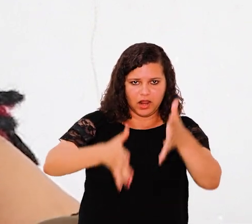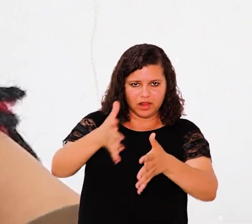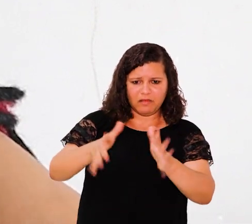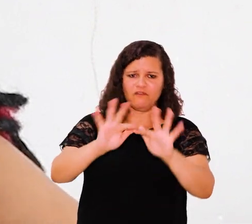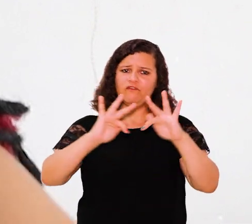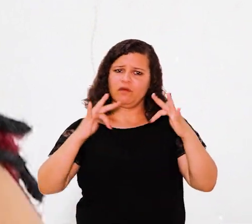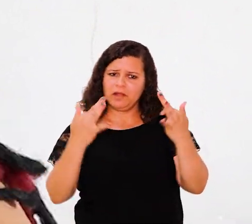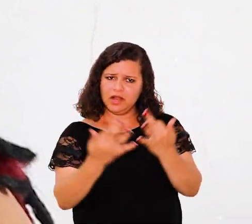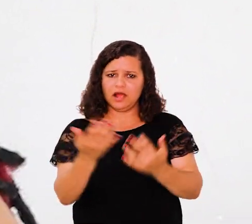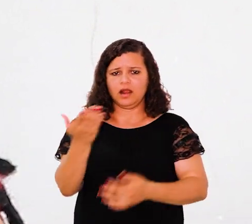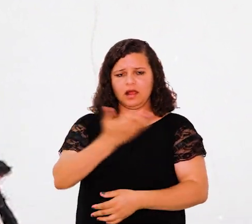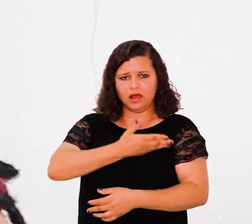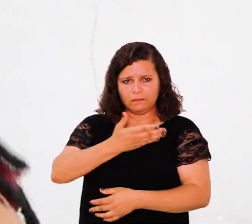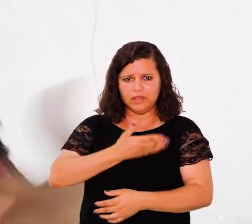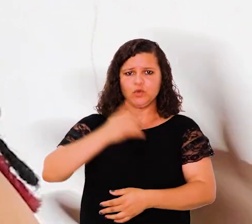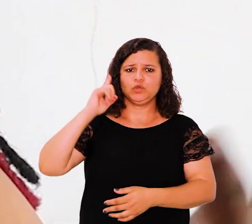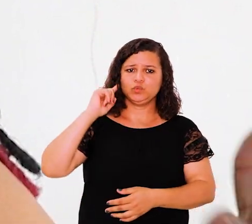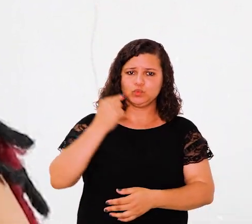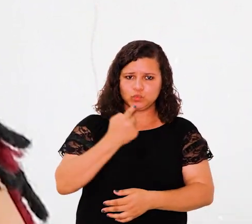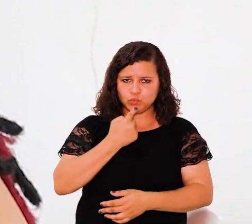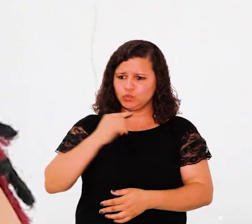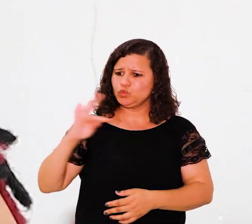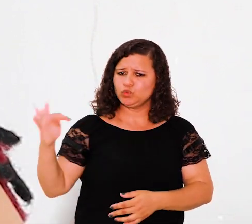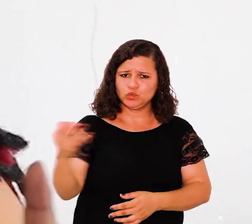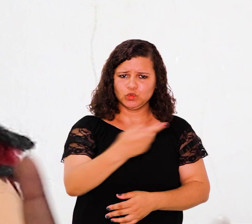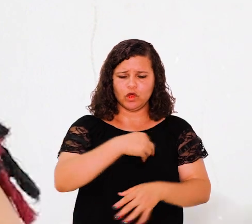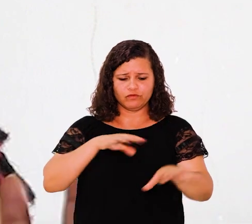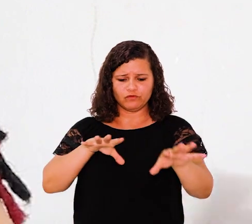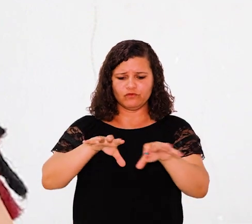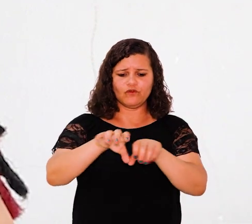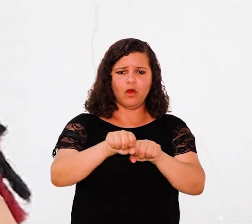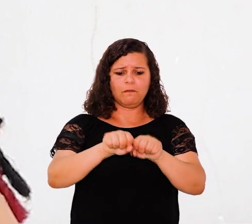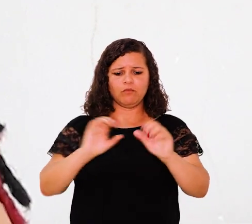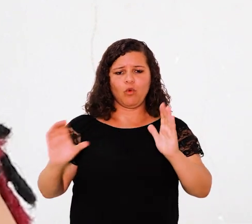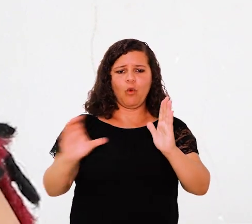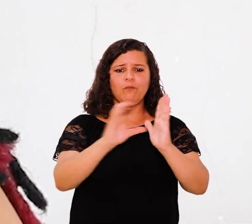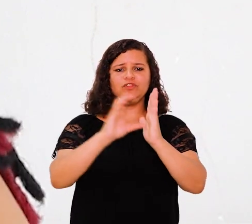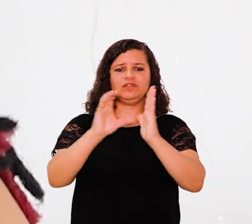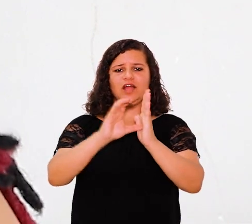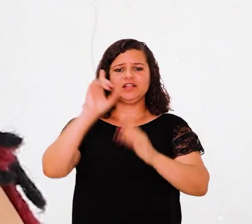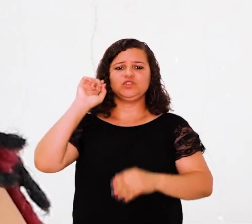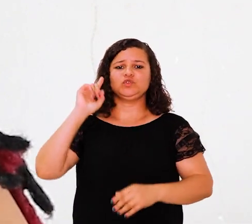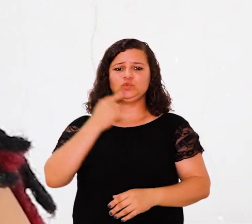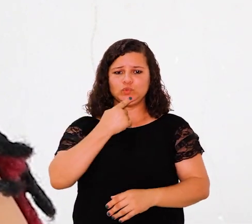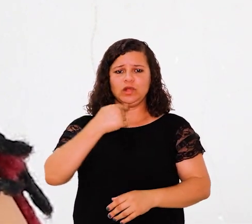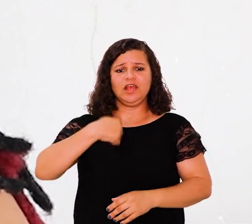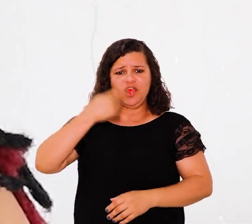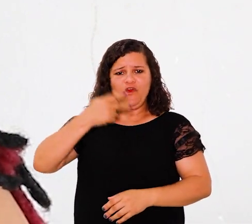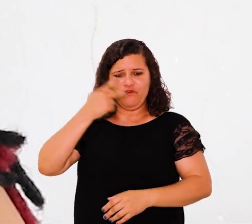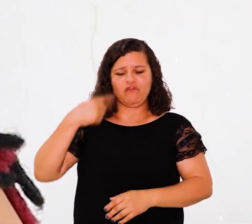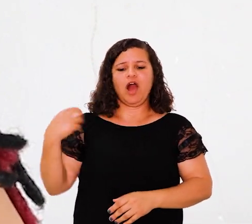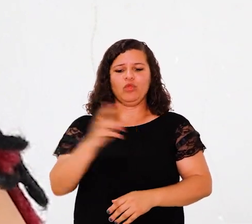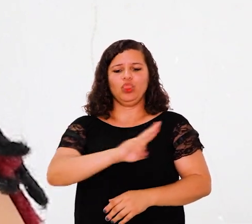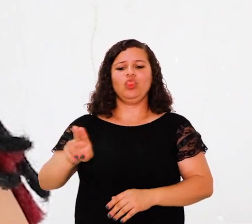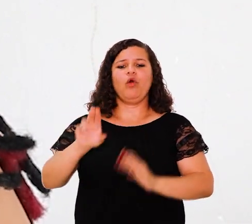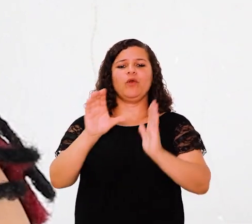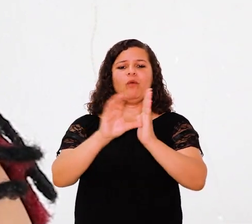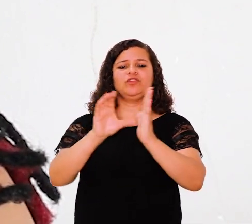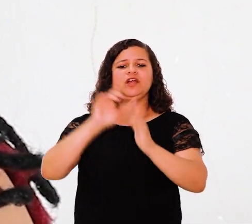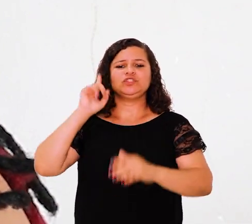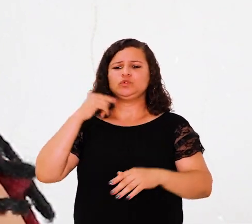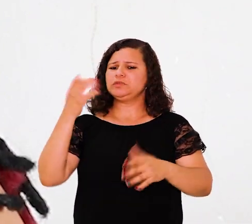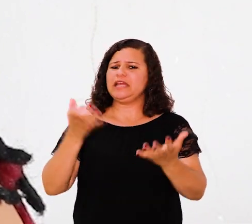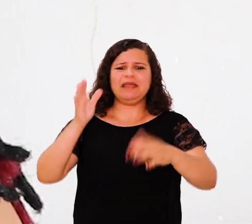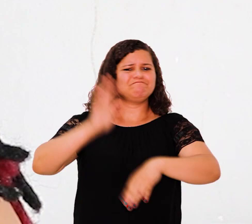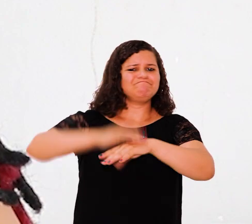da área de Libras, e familiares, amigos e o surdo, todos nós formamos a comunidade surda. E eu falo aqui em nome da